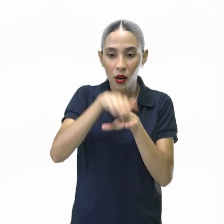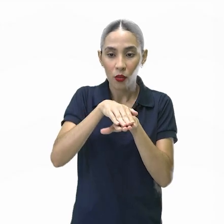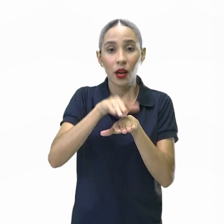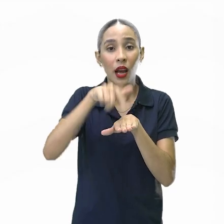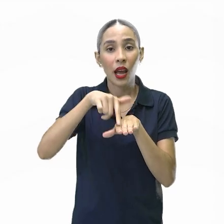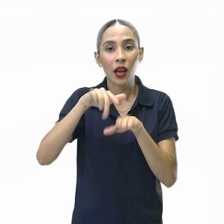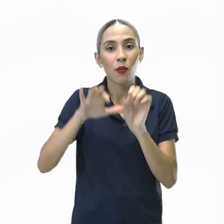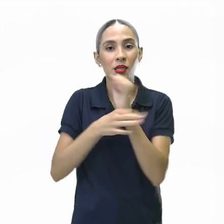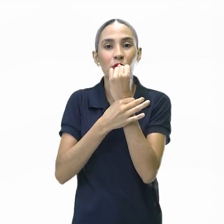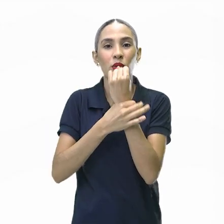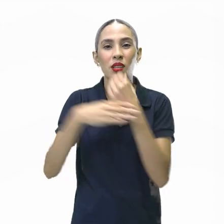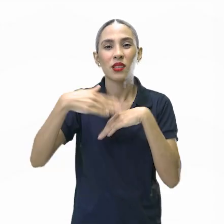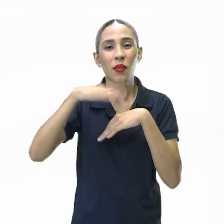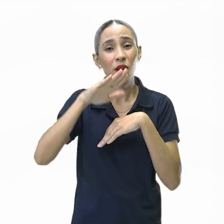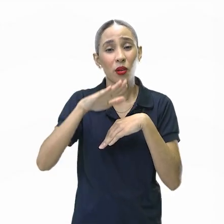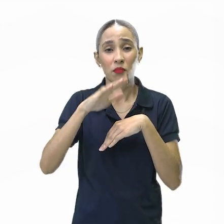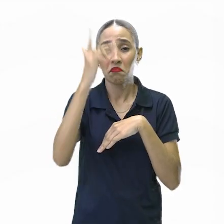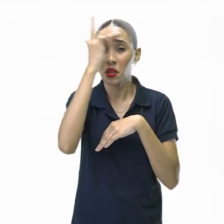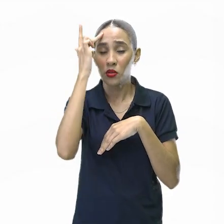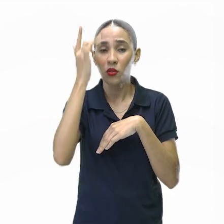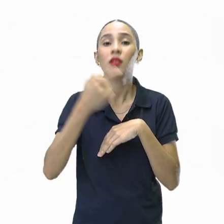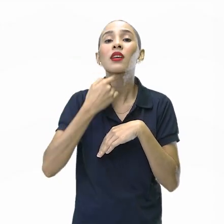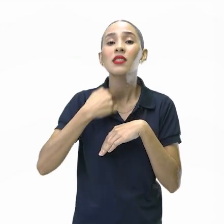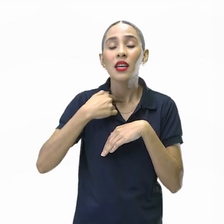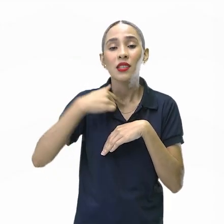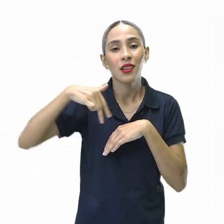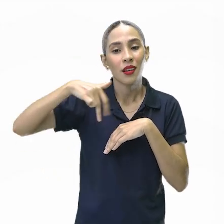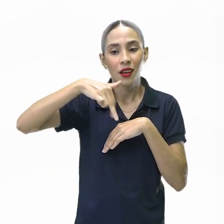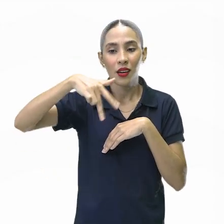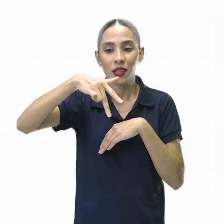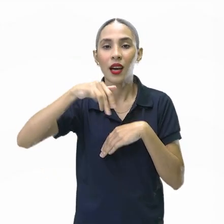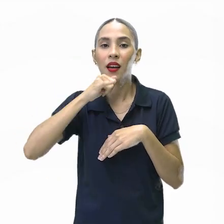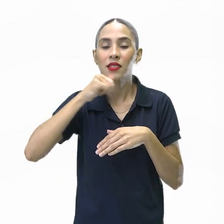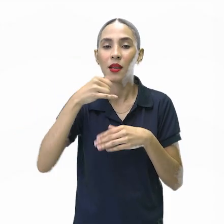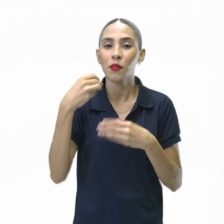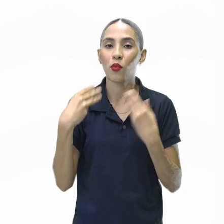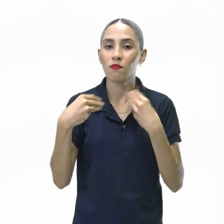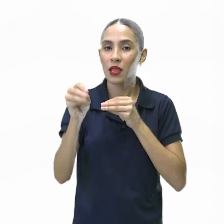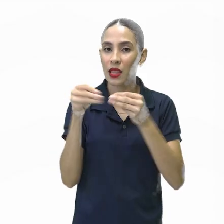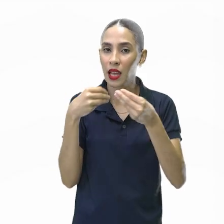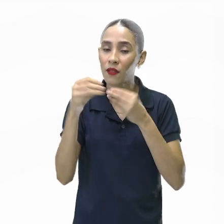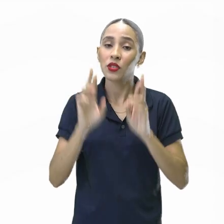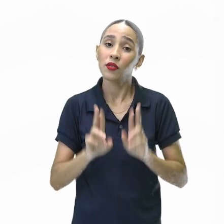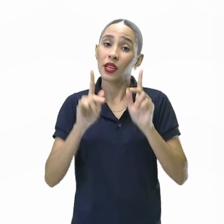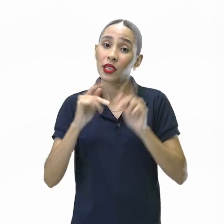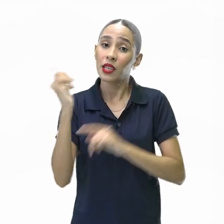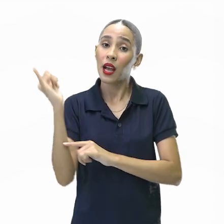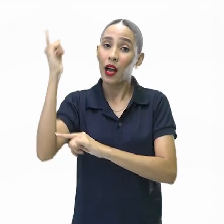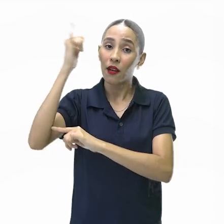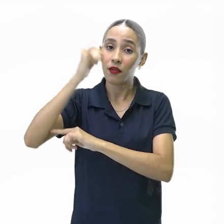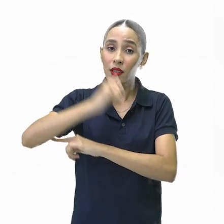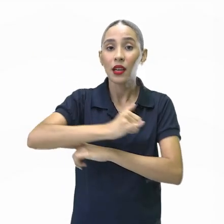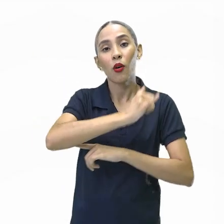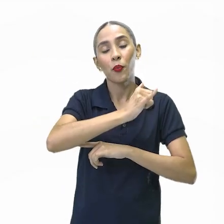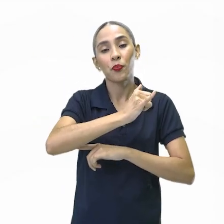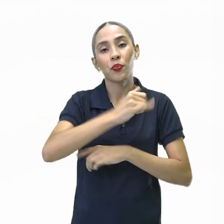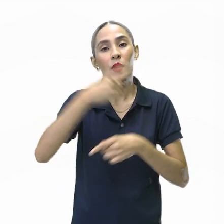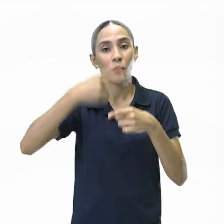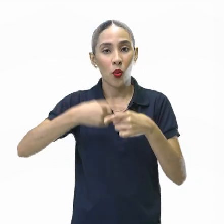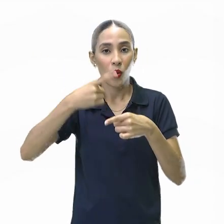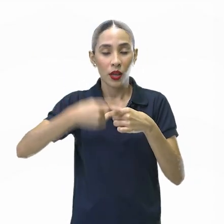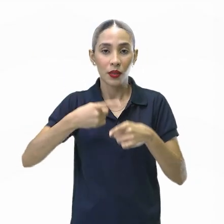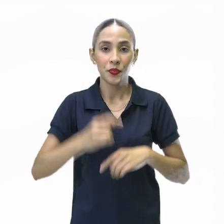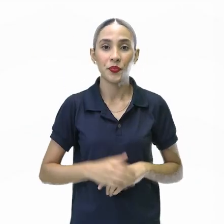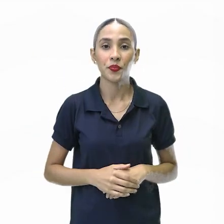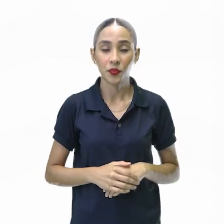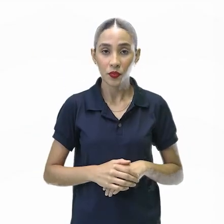bem maior, né? Tem gente que prefere andar com os trens magleves do que de avião, porque quando